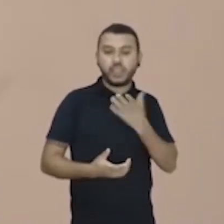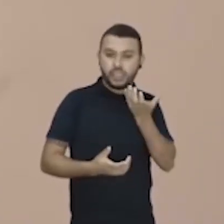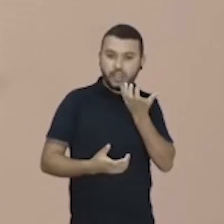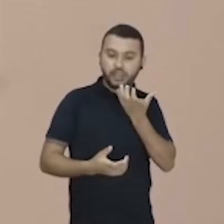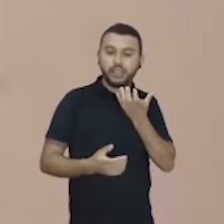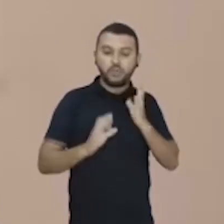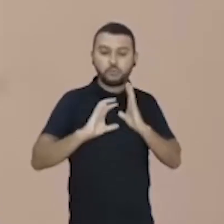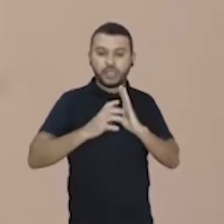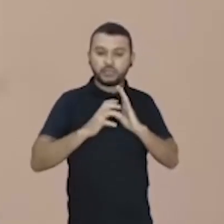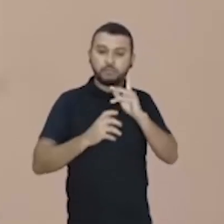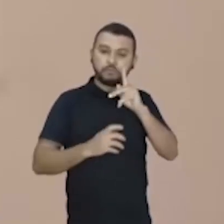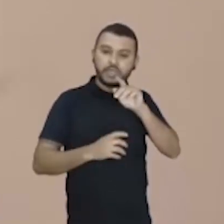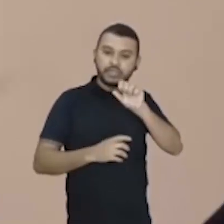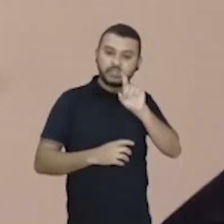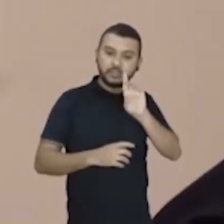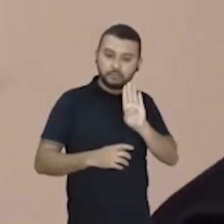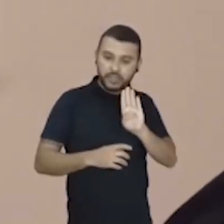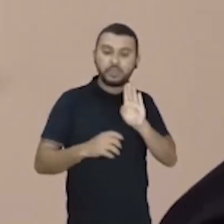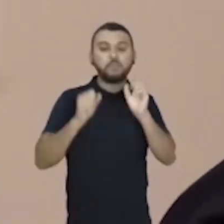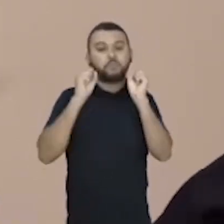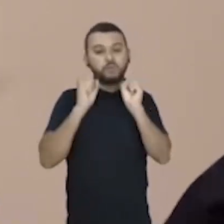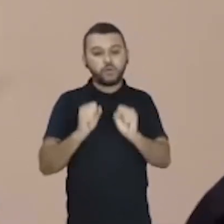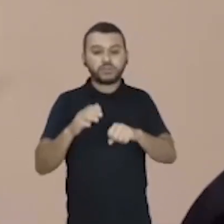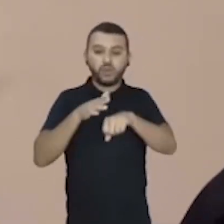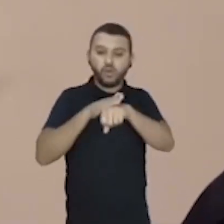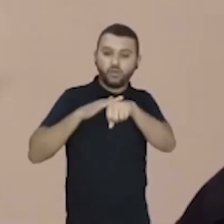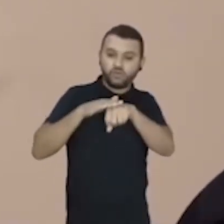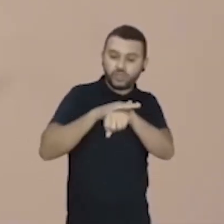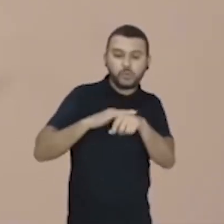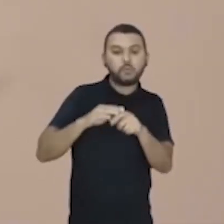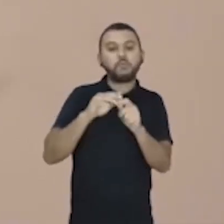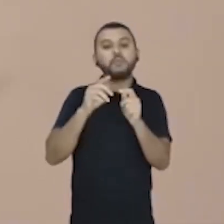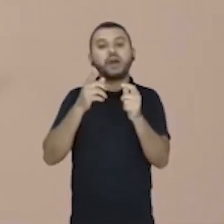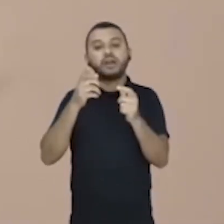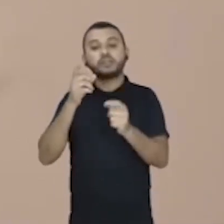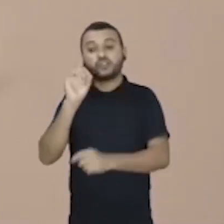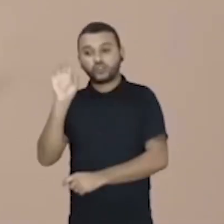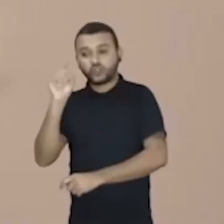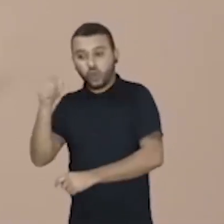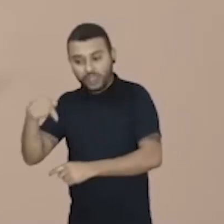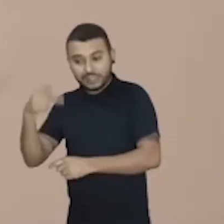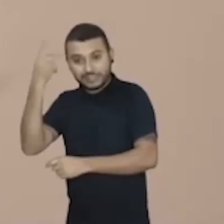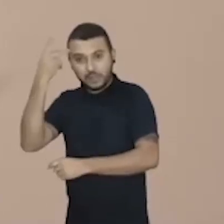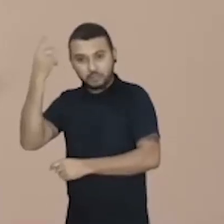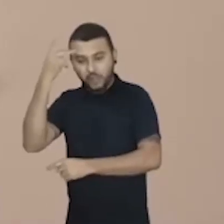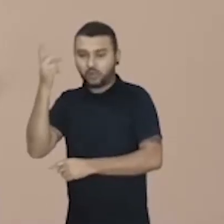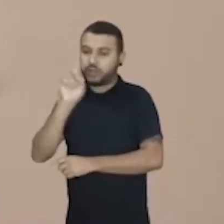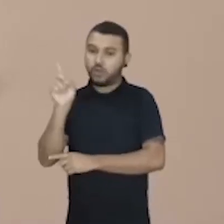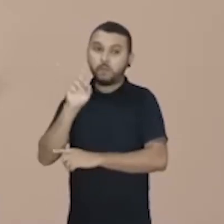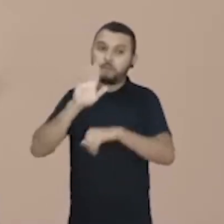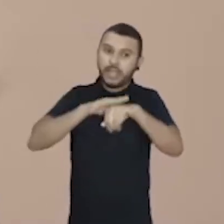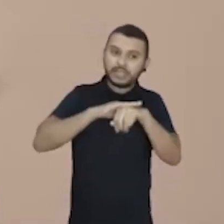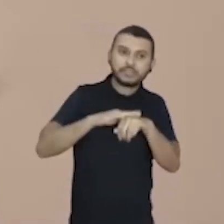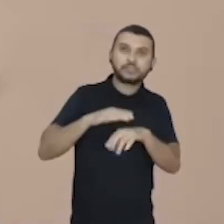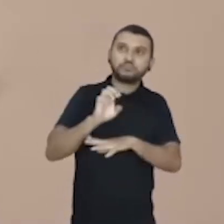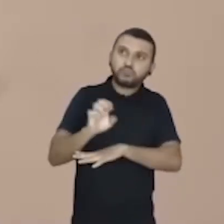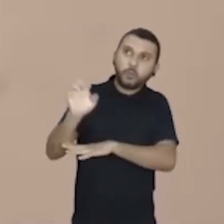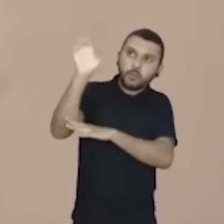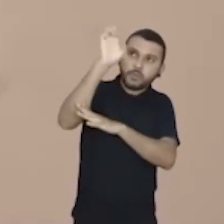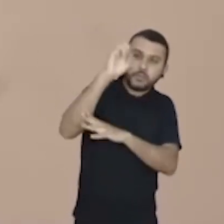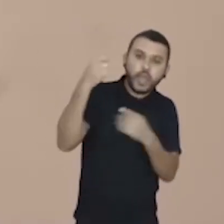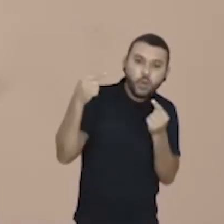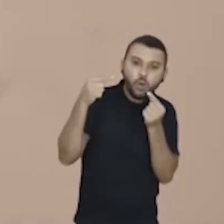a gente possa conversar para a gente poder não só aqui em São Paulo mas em outros estados do Brasil mas estarmos juntos e termos eles